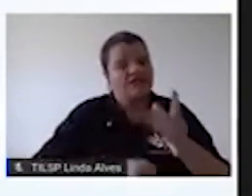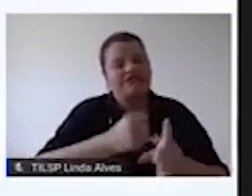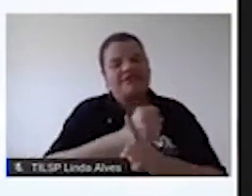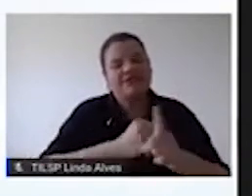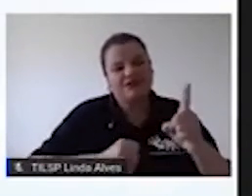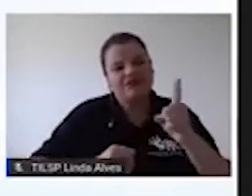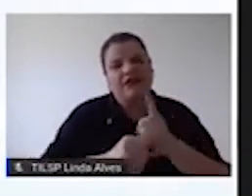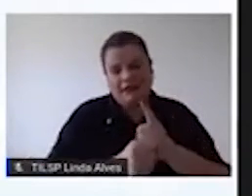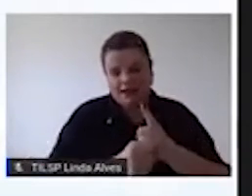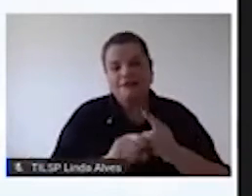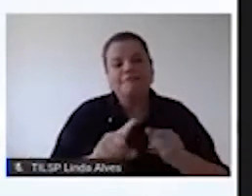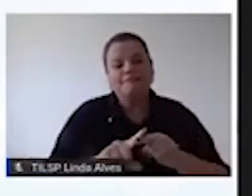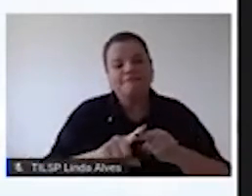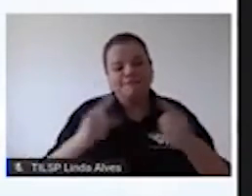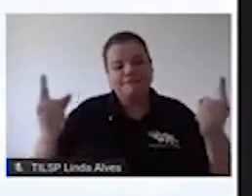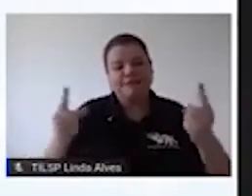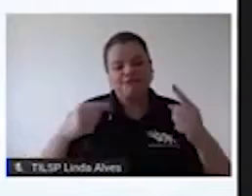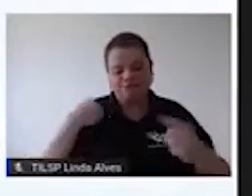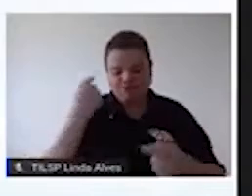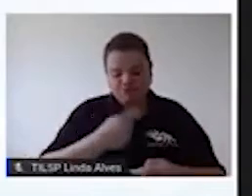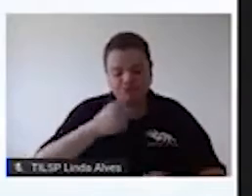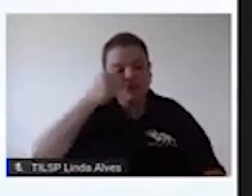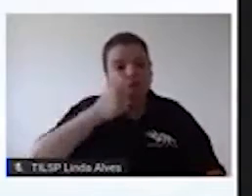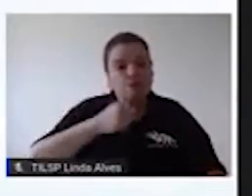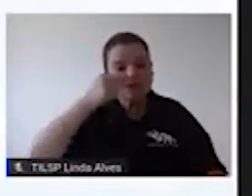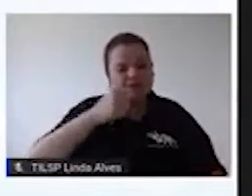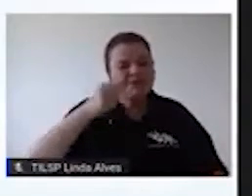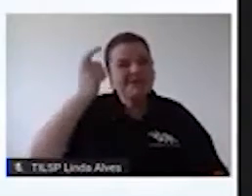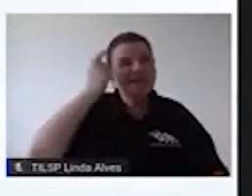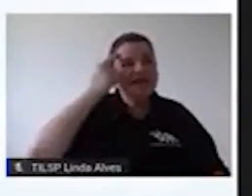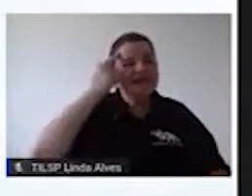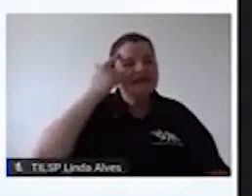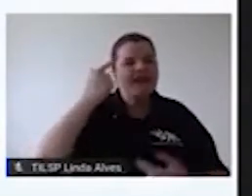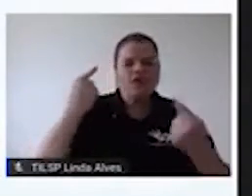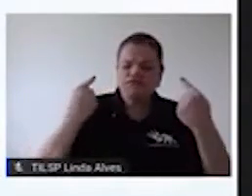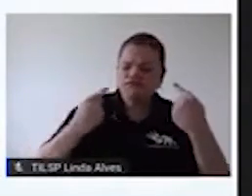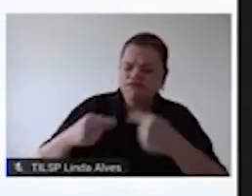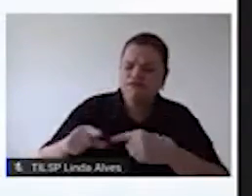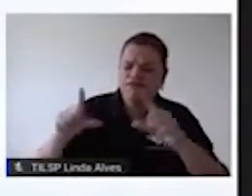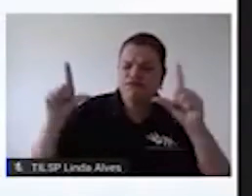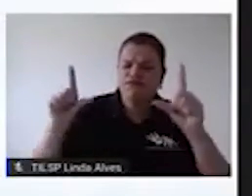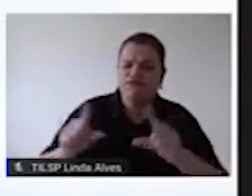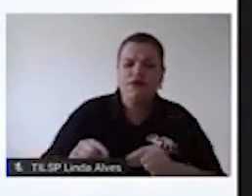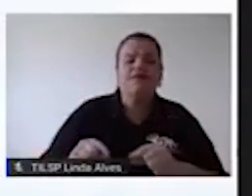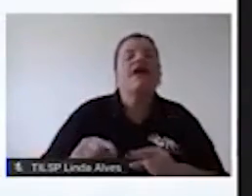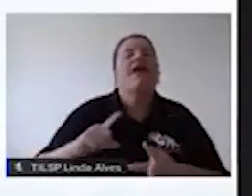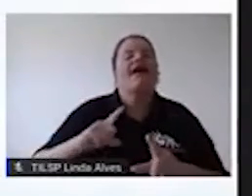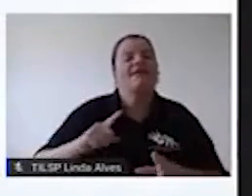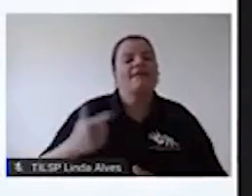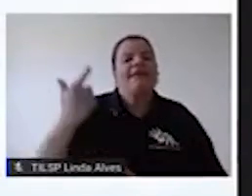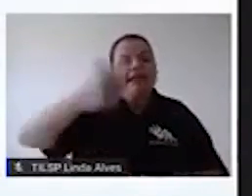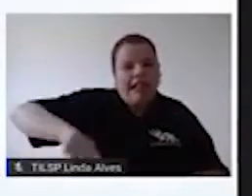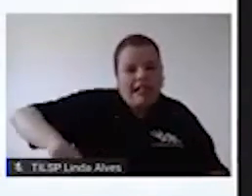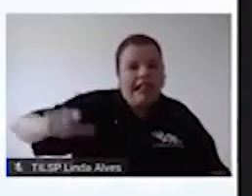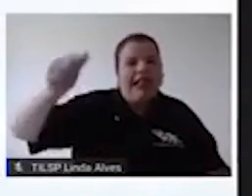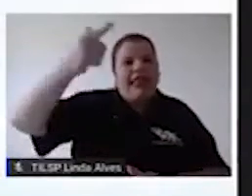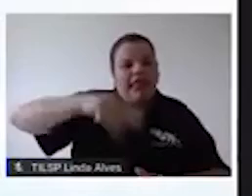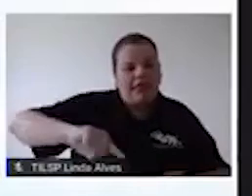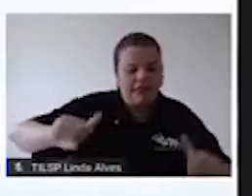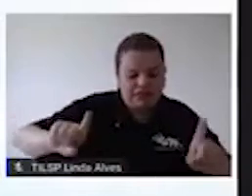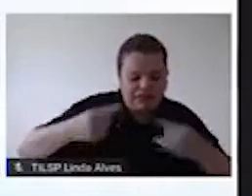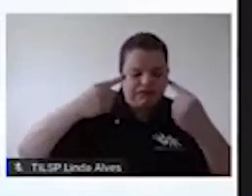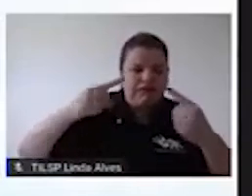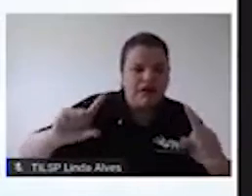mulheres, quando a gente pensa que os desafios já estão listados, aí vem mais alguns, né?